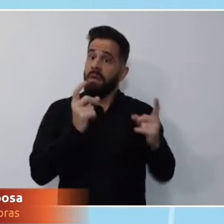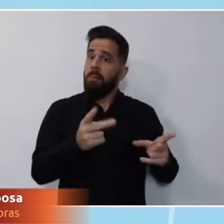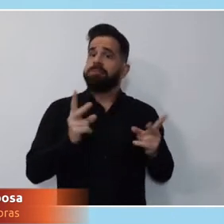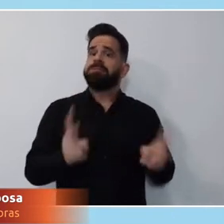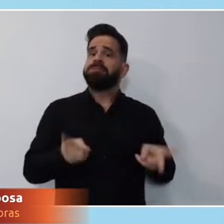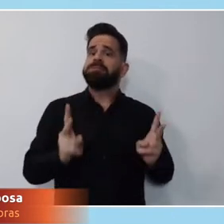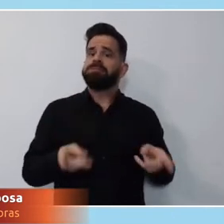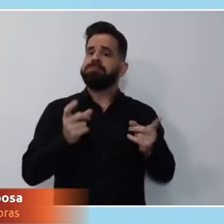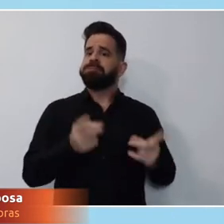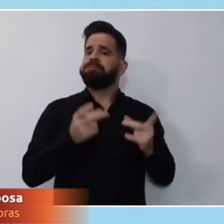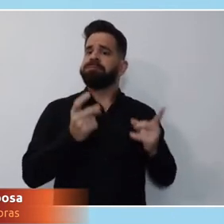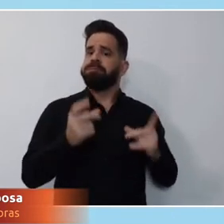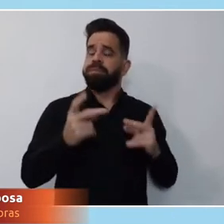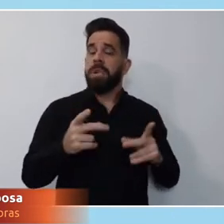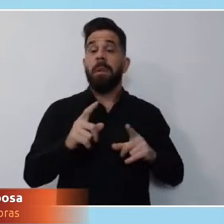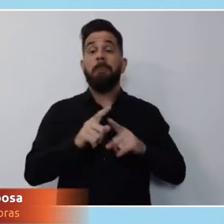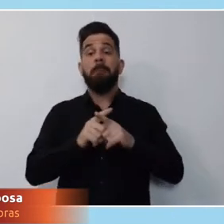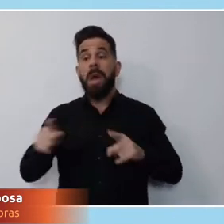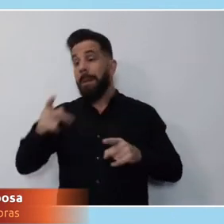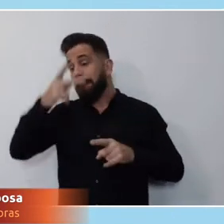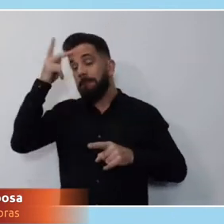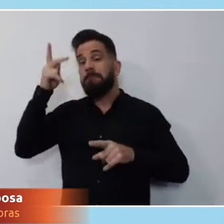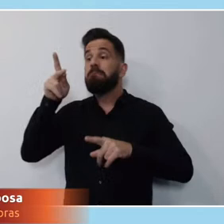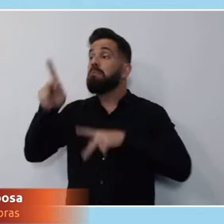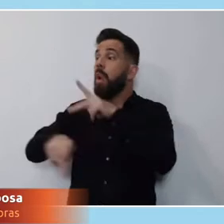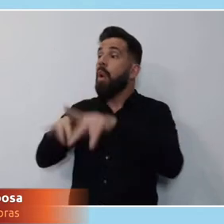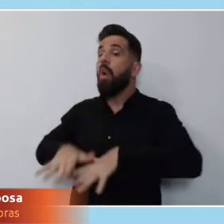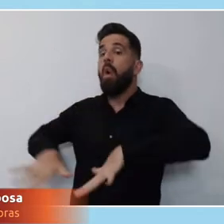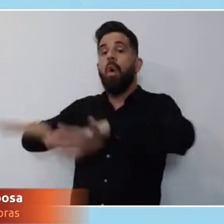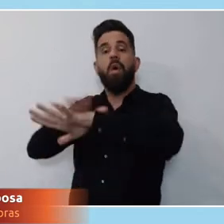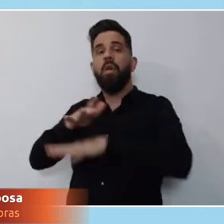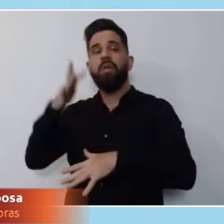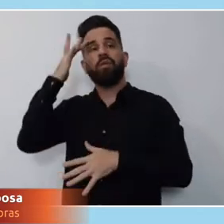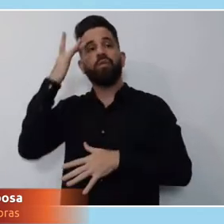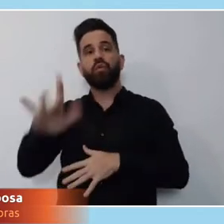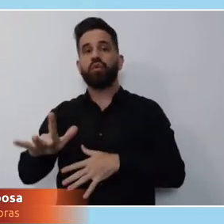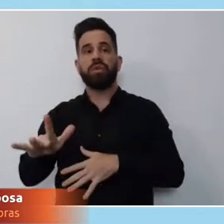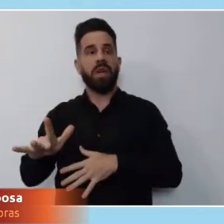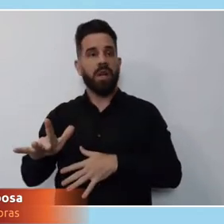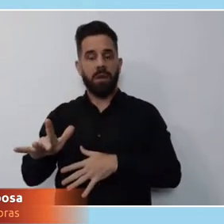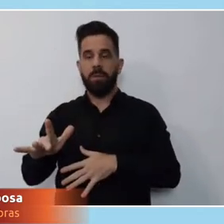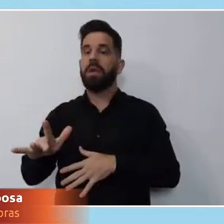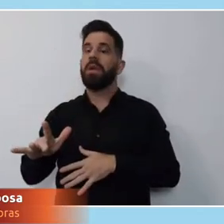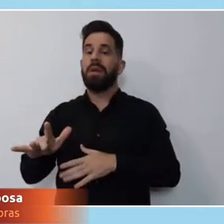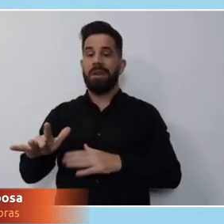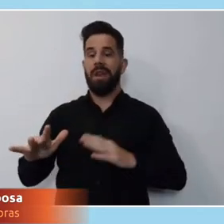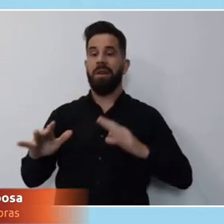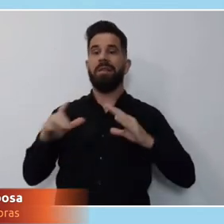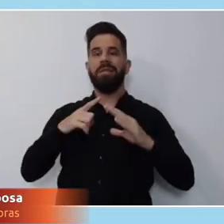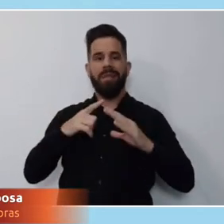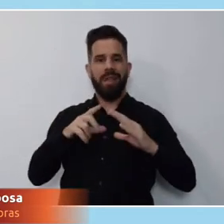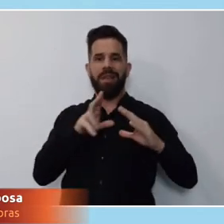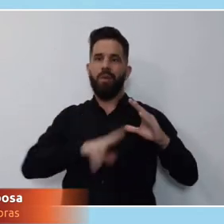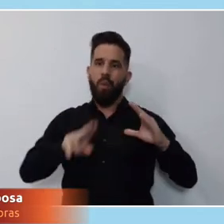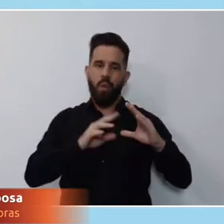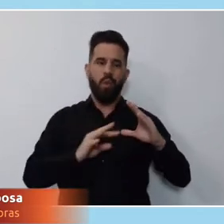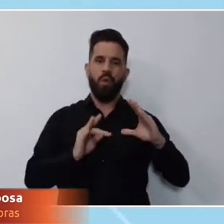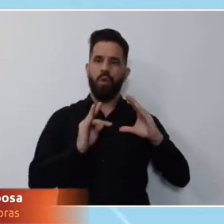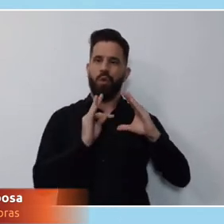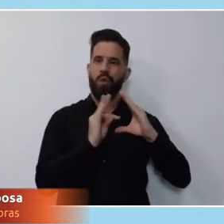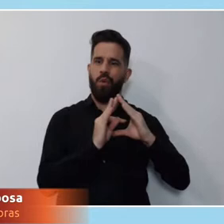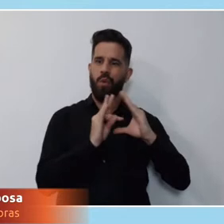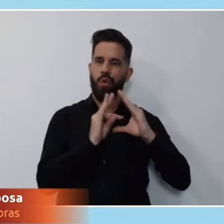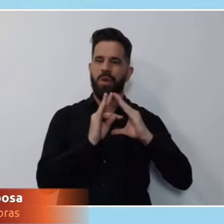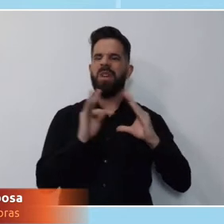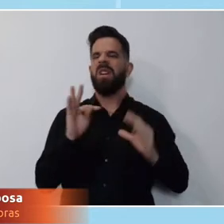e mesmo com os transgênicos a gente não sabe, que demonstre, olha, resíduo de pesticida. O que que a gente tenta fazer? É consumir